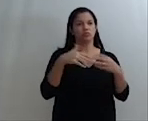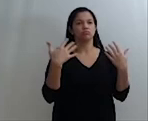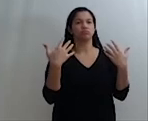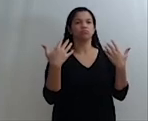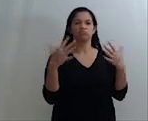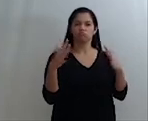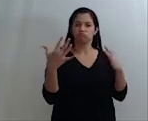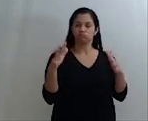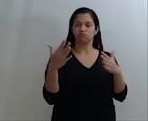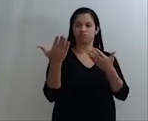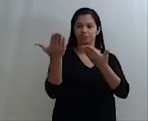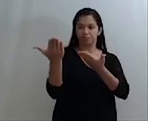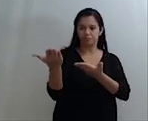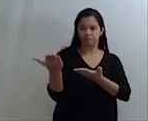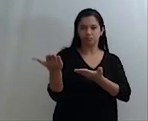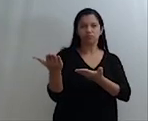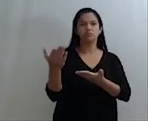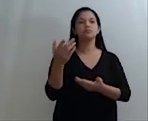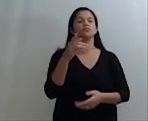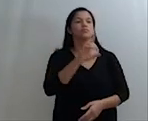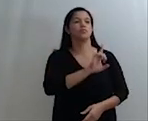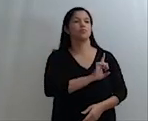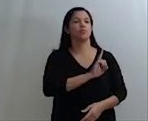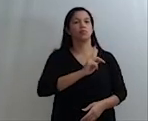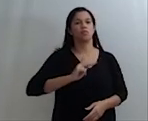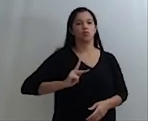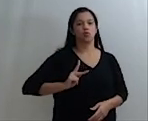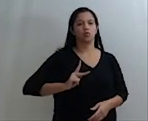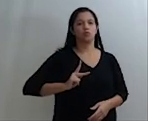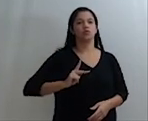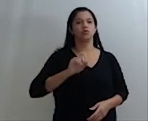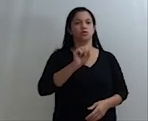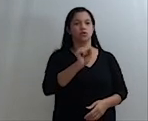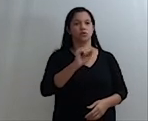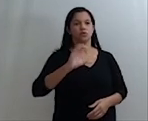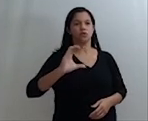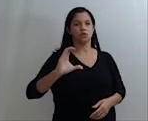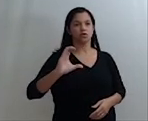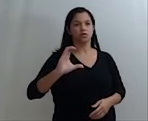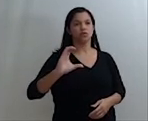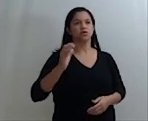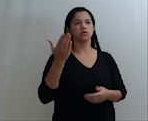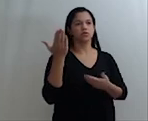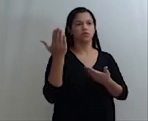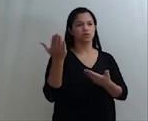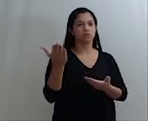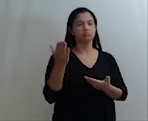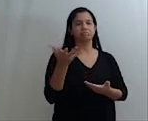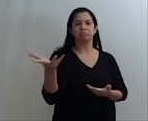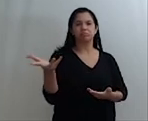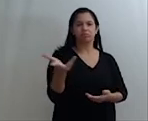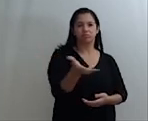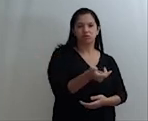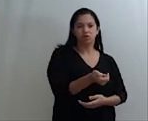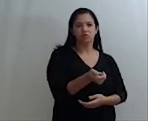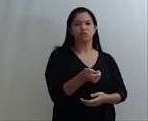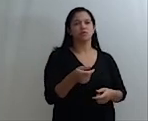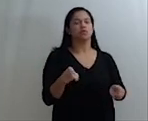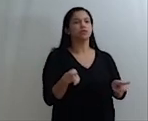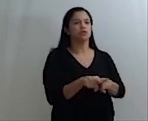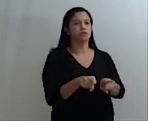o a defensoria pública de Santa Catarina Drago um trabalho sensacional D Dora ou seja